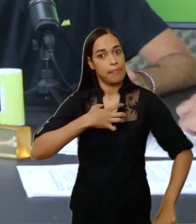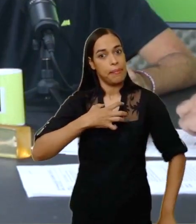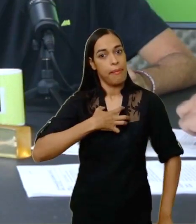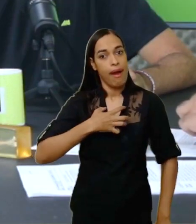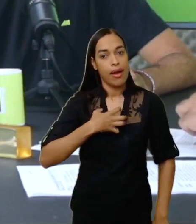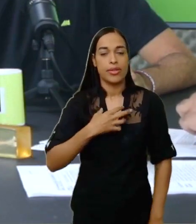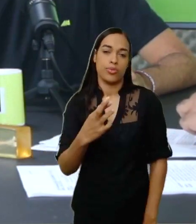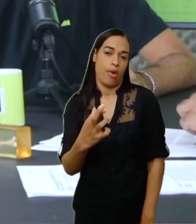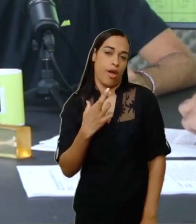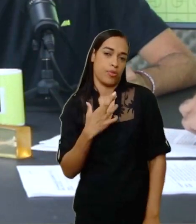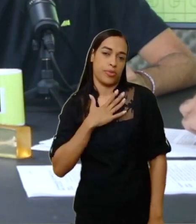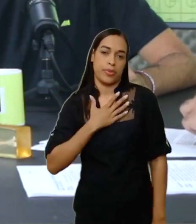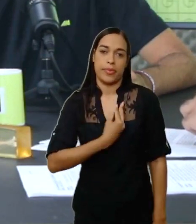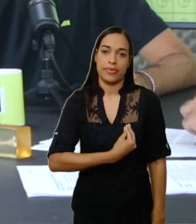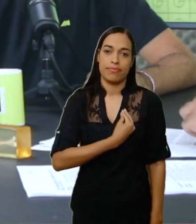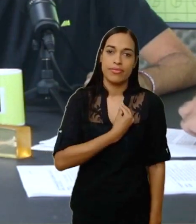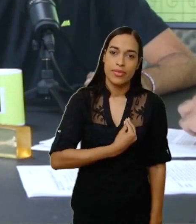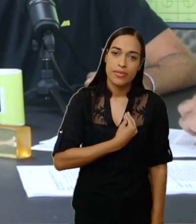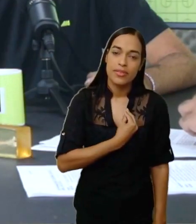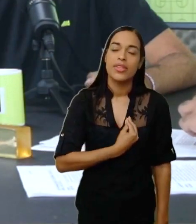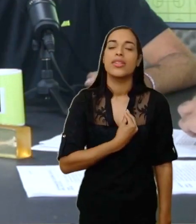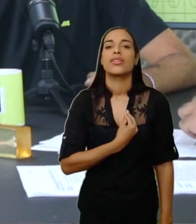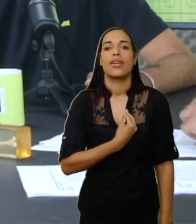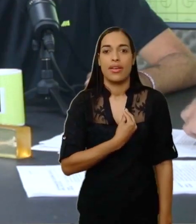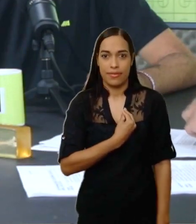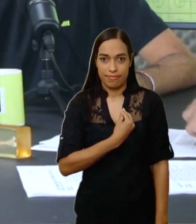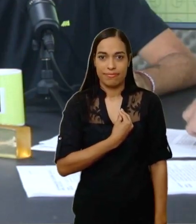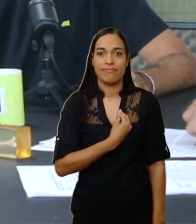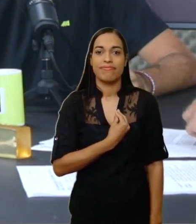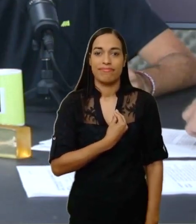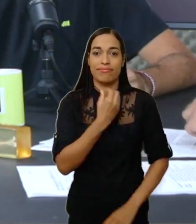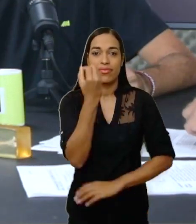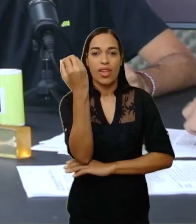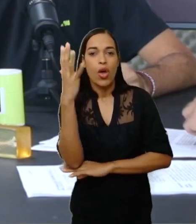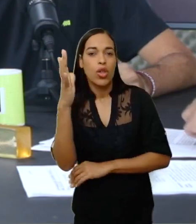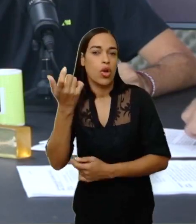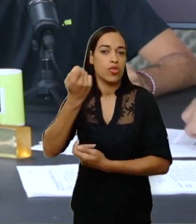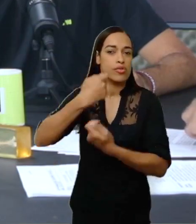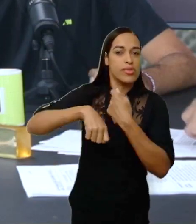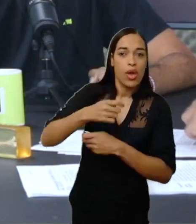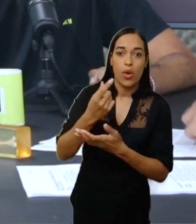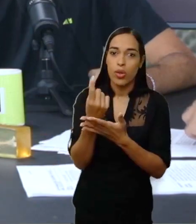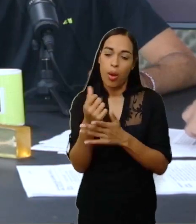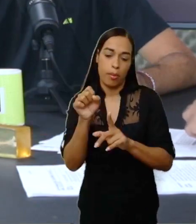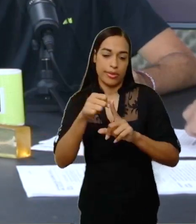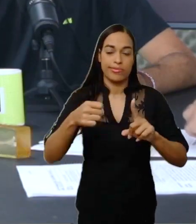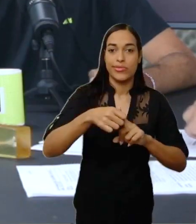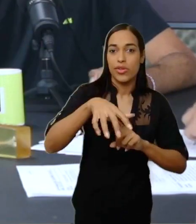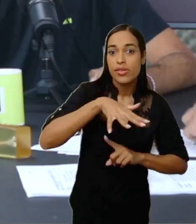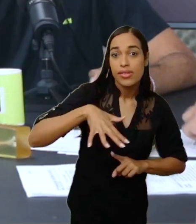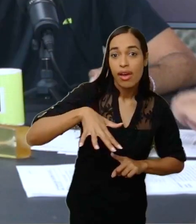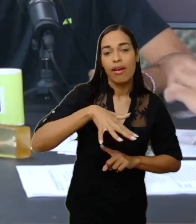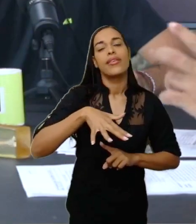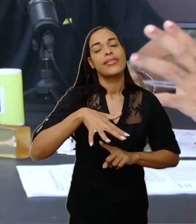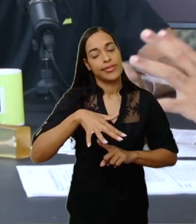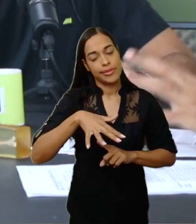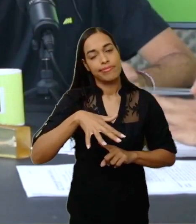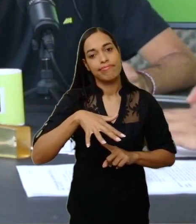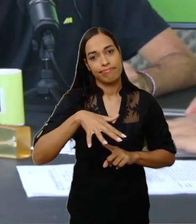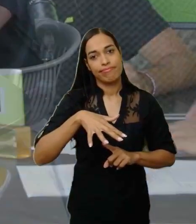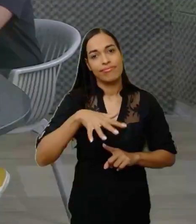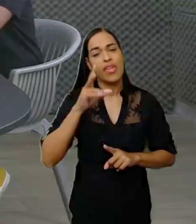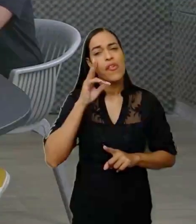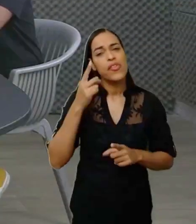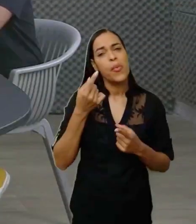ou de resposta em termos ecológicos, econômicos, sociais, enfim. Sim, inclusive eu vi uma